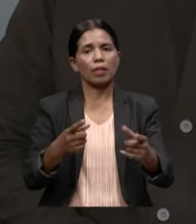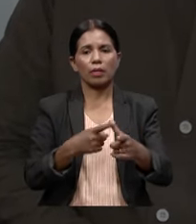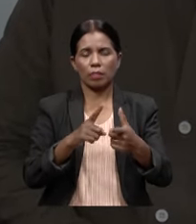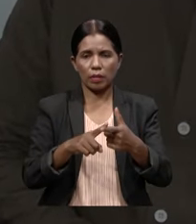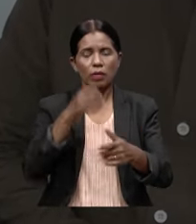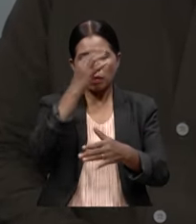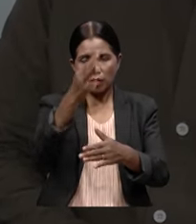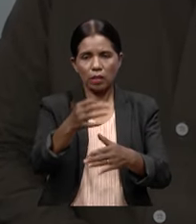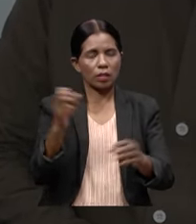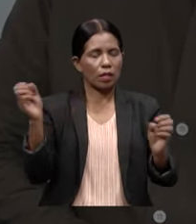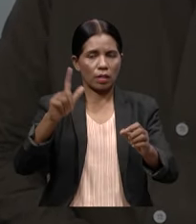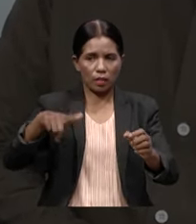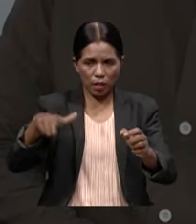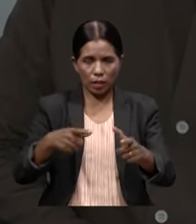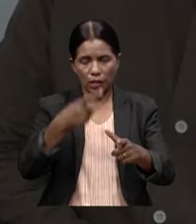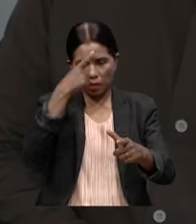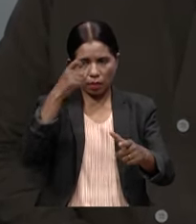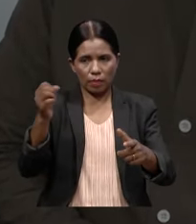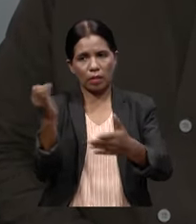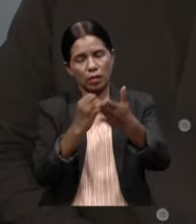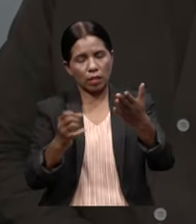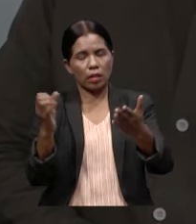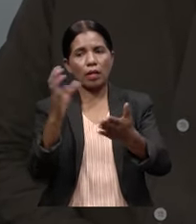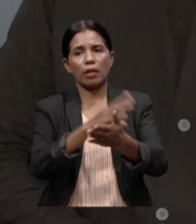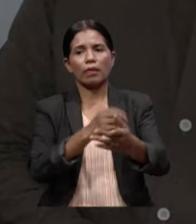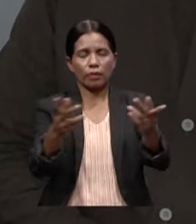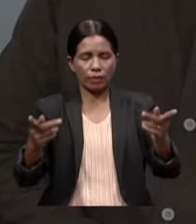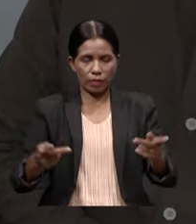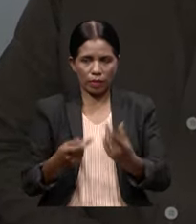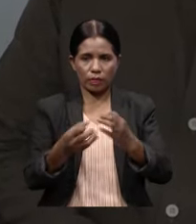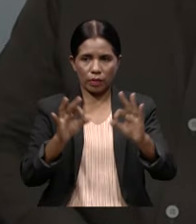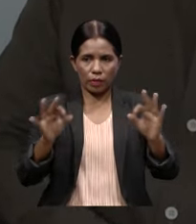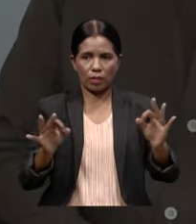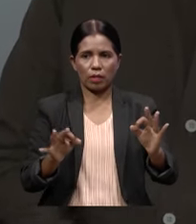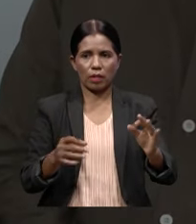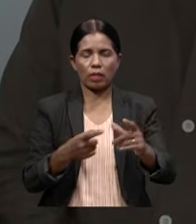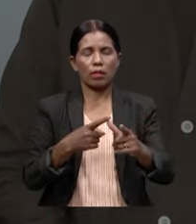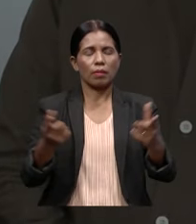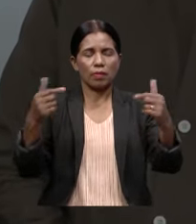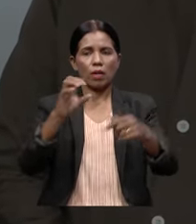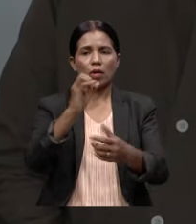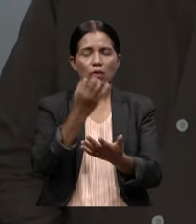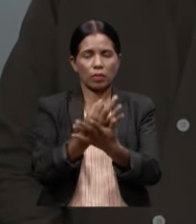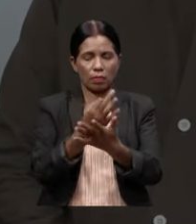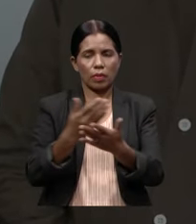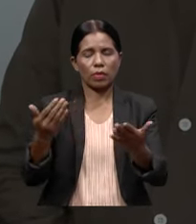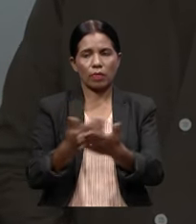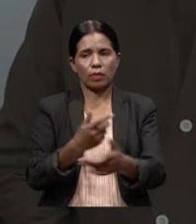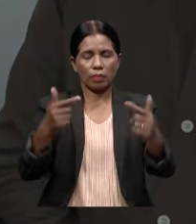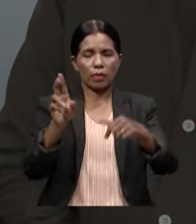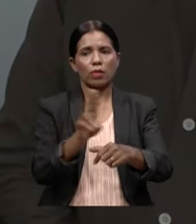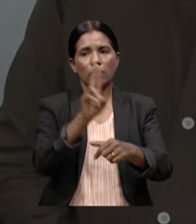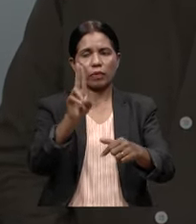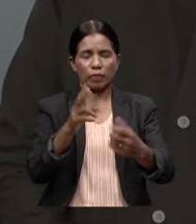ba, hoje, sei lá tarde ou não, também desenho aprovado, fatina aprovado e mais fala orçamento foi um pouco mais, né? E tá, executa